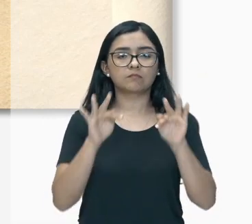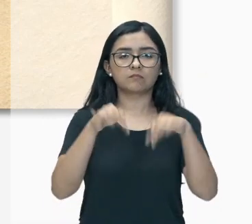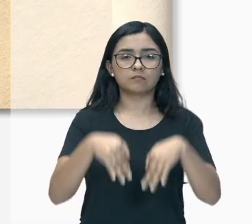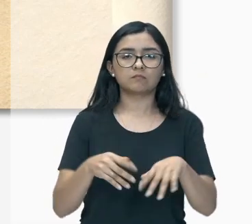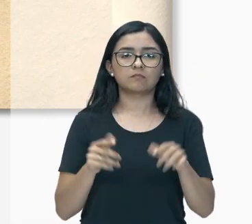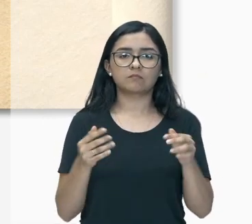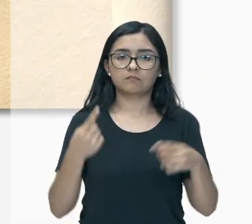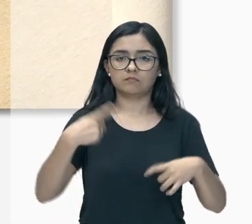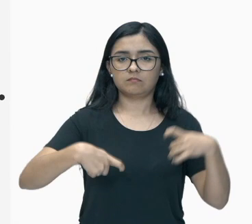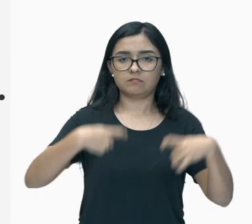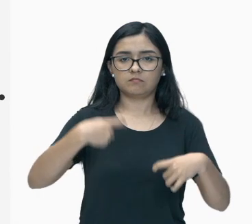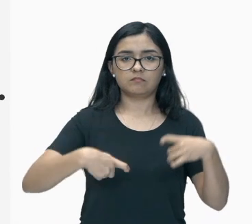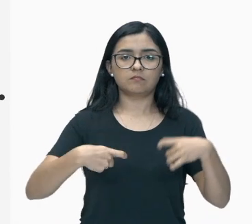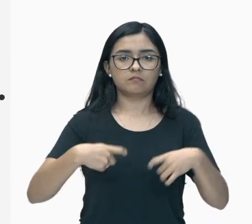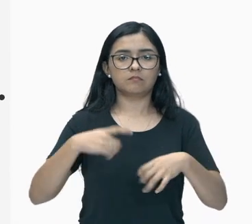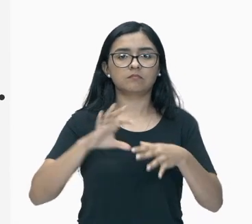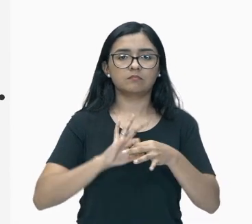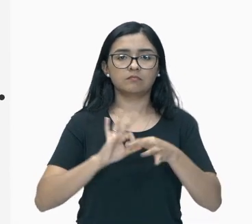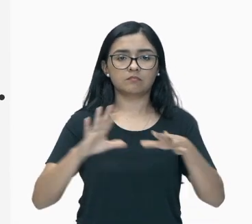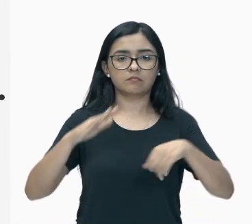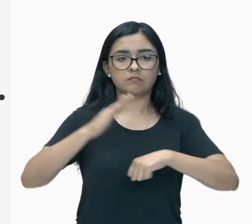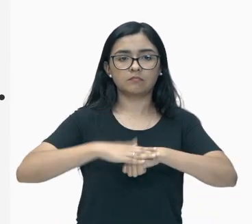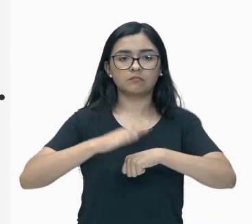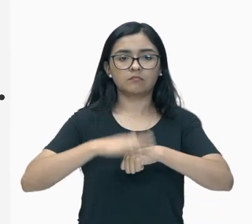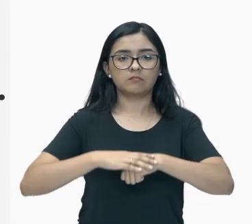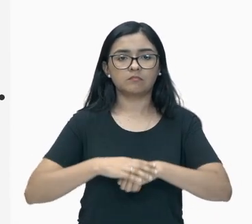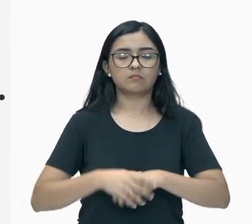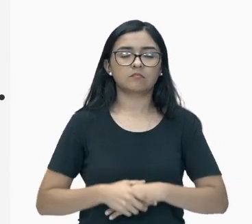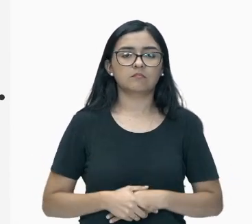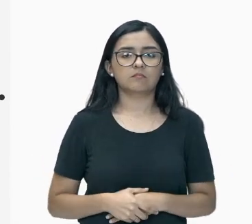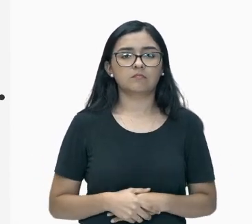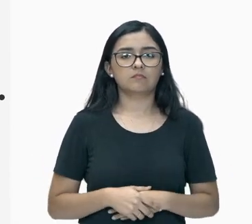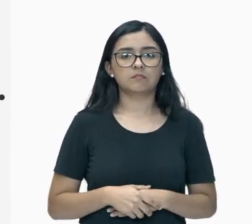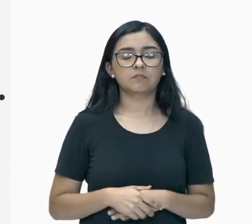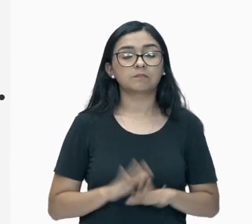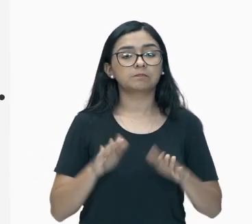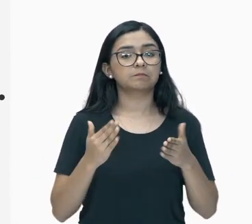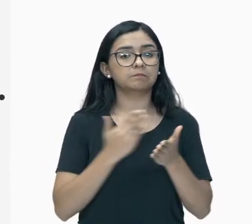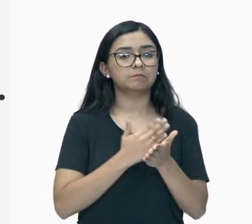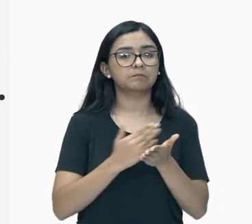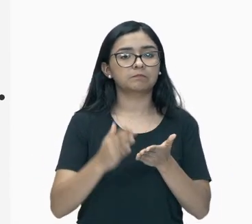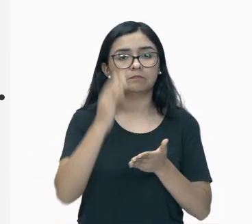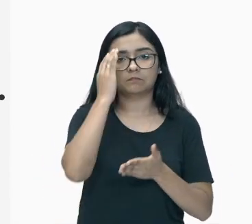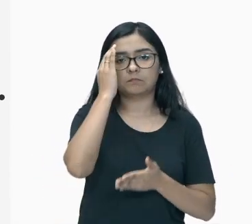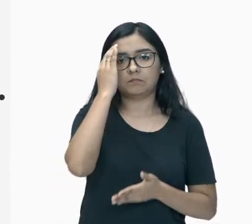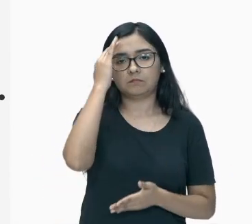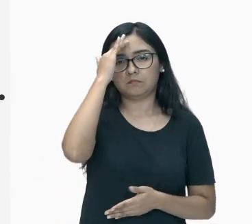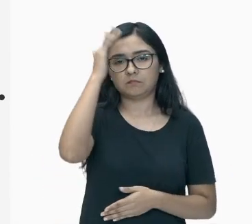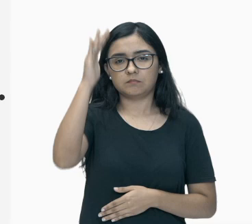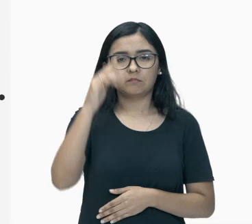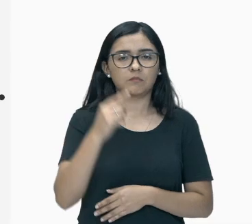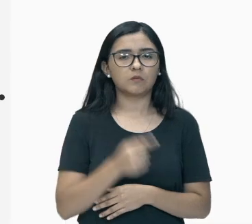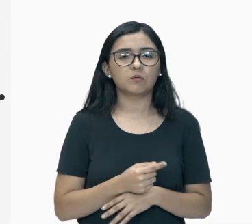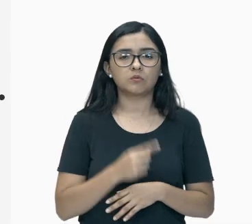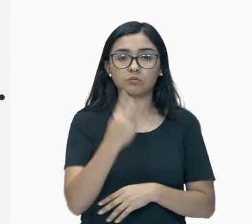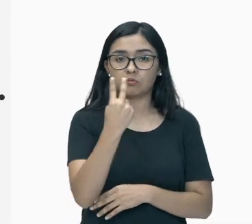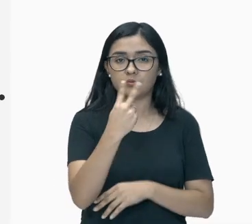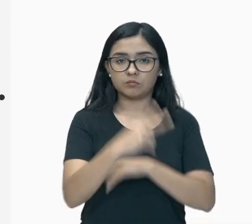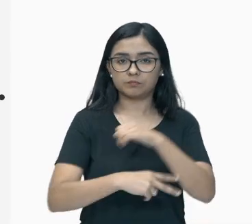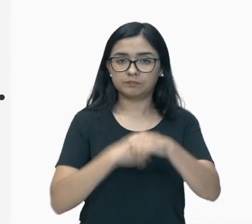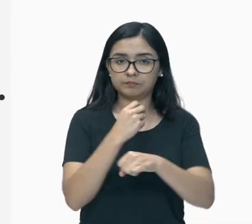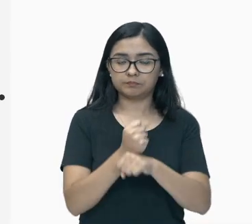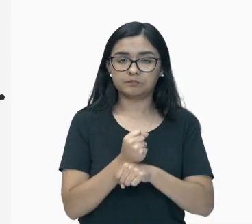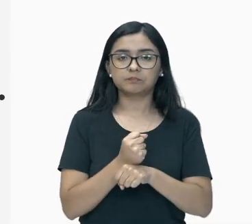Guerra da Independência. O desfecho da Guerra da Independência. No início, principalmente nos 2 primeiros anos, os